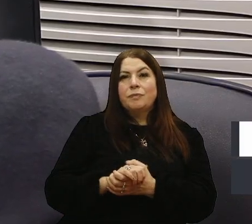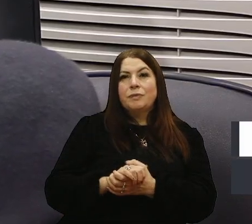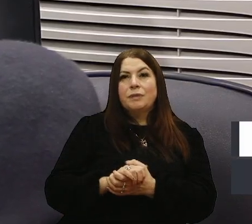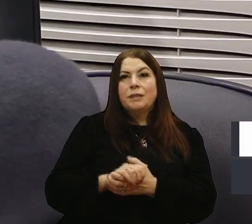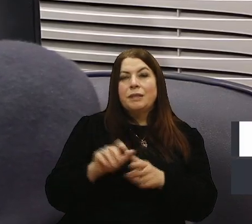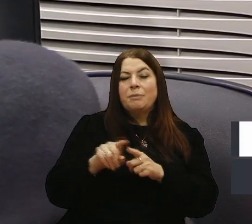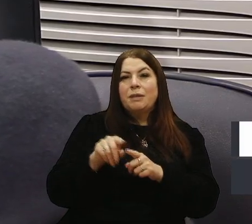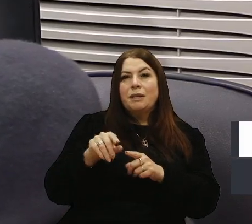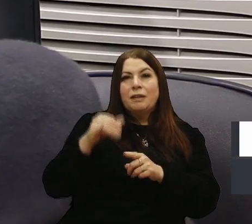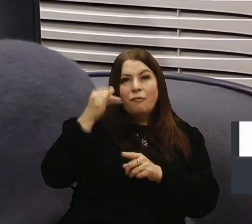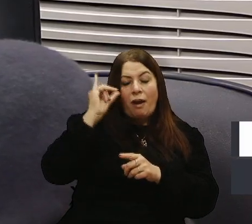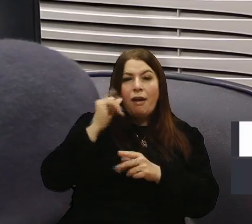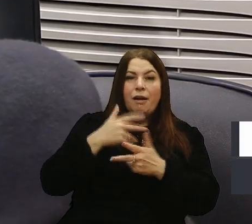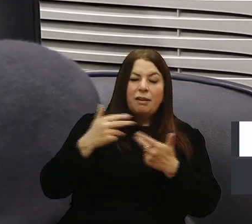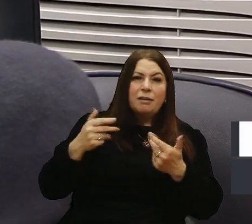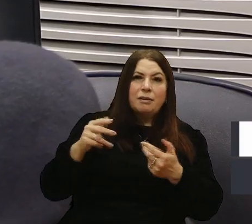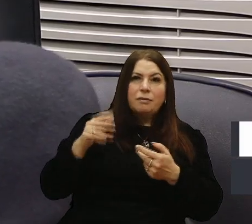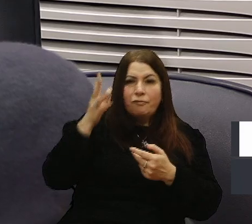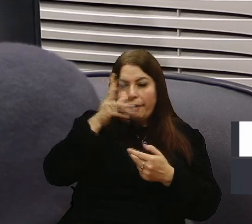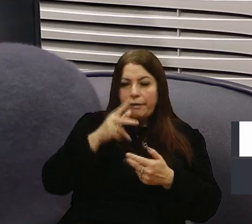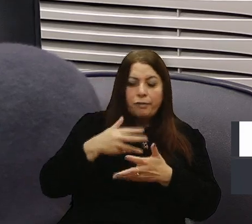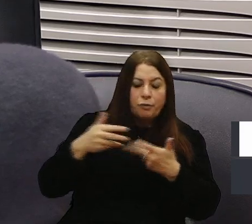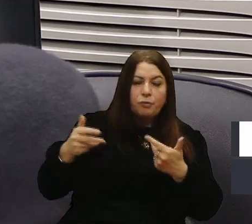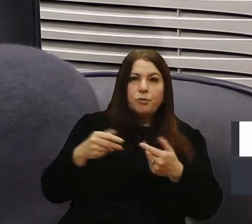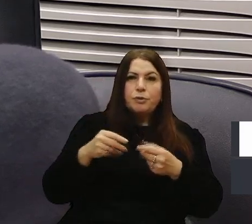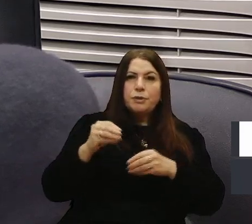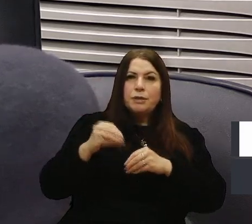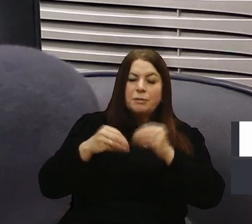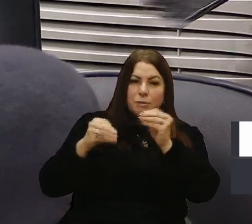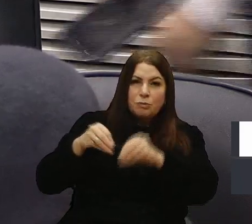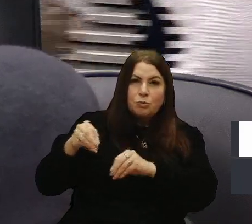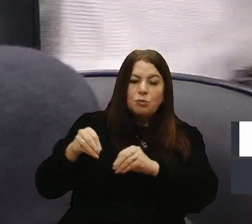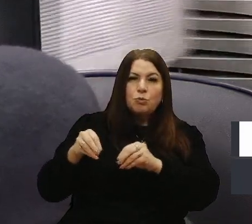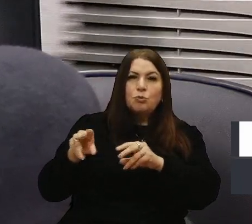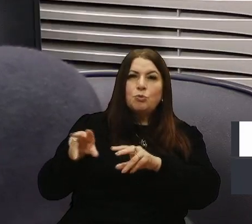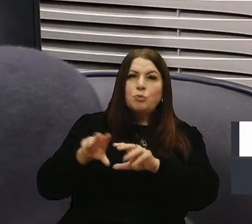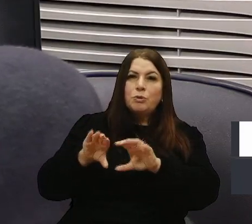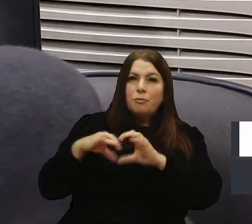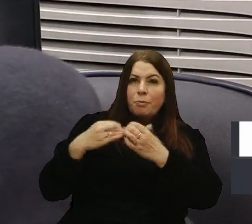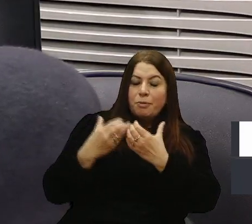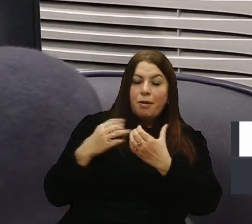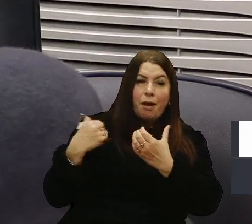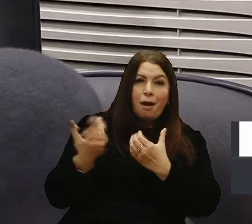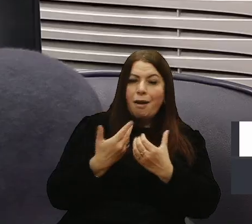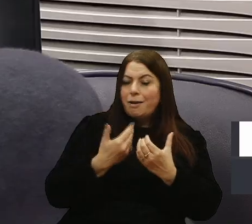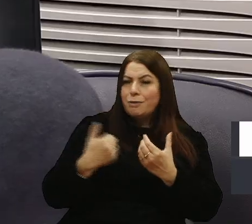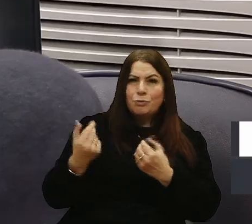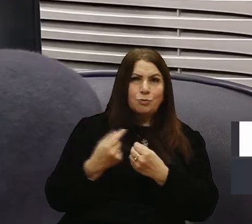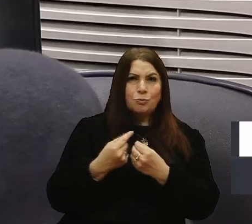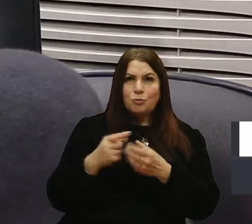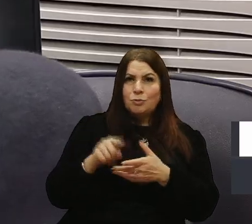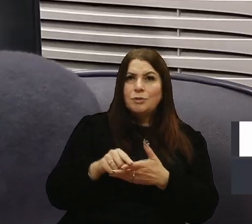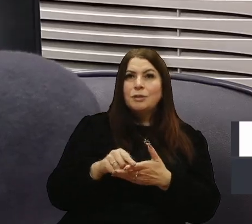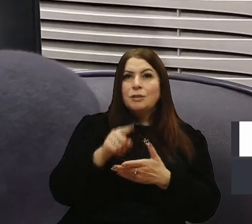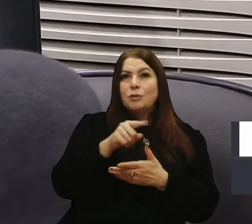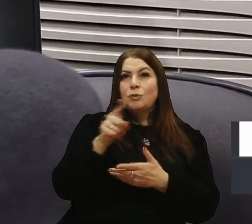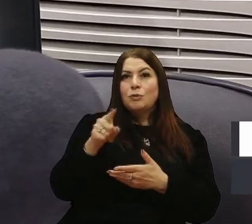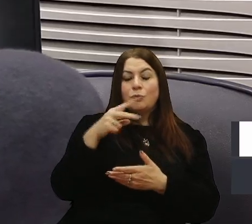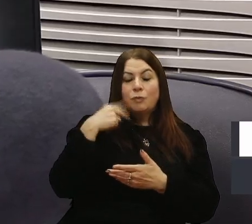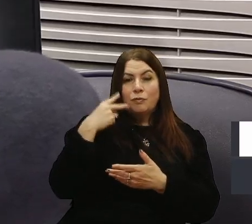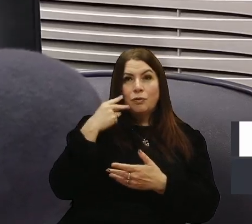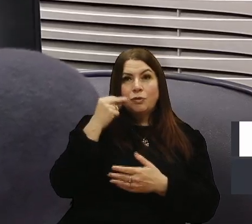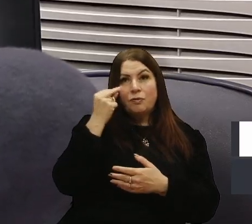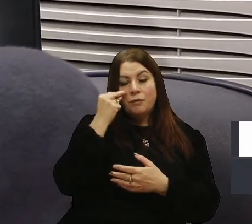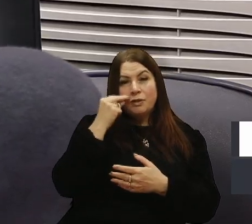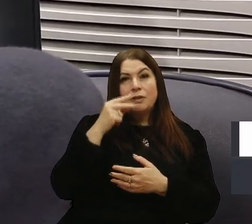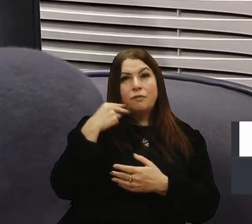agropecuária, incentivo à agricultura, das hortas comunitárias, enfim, todos os segmentos na parte urbana. E o senhor aqui, como vereador Fantinel,